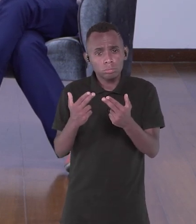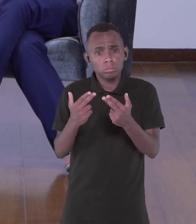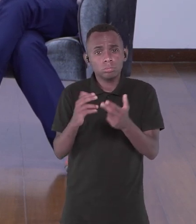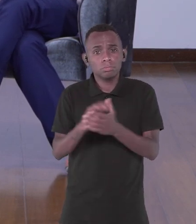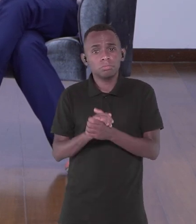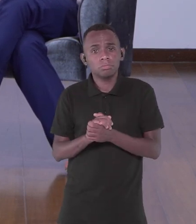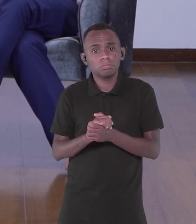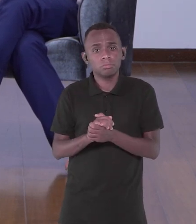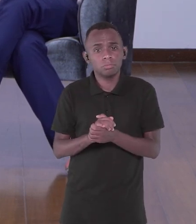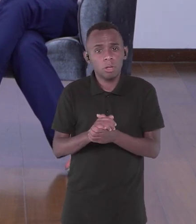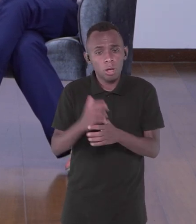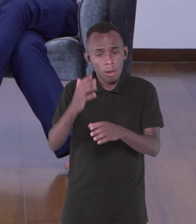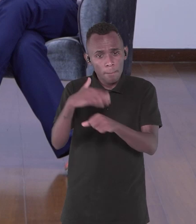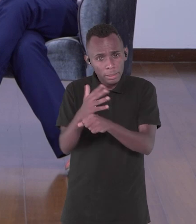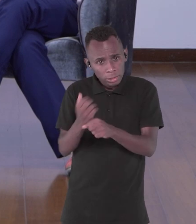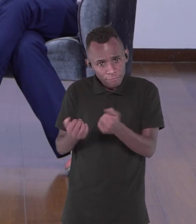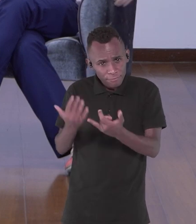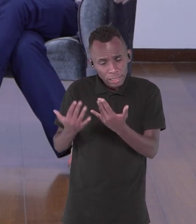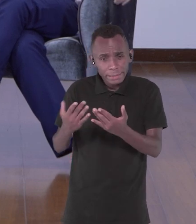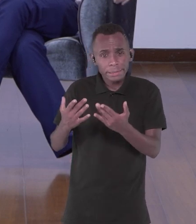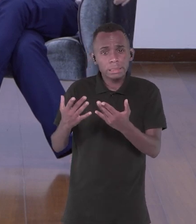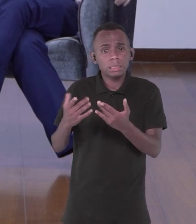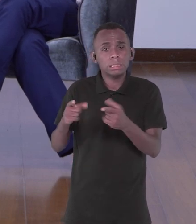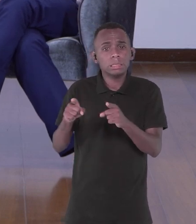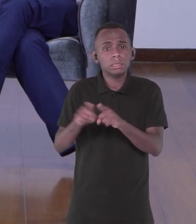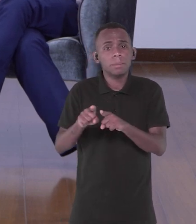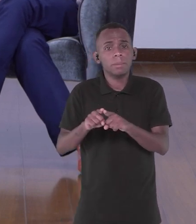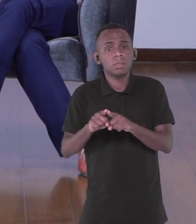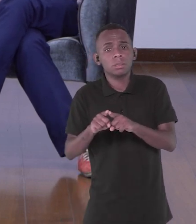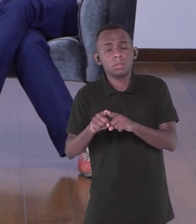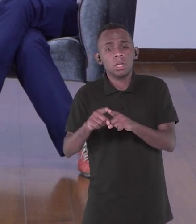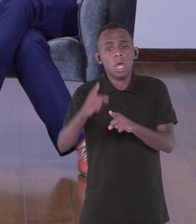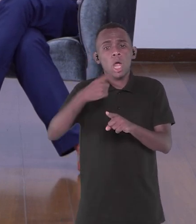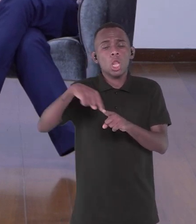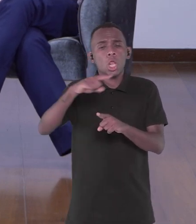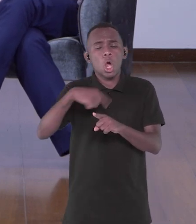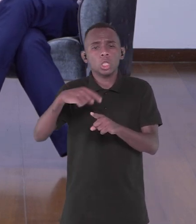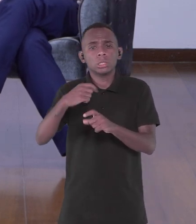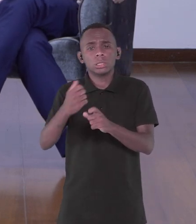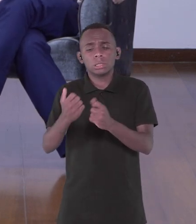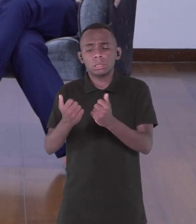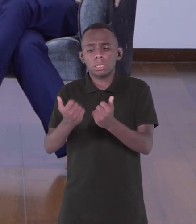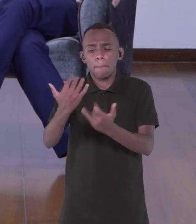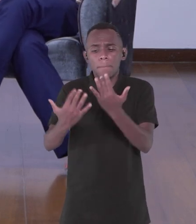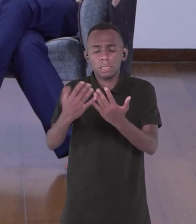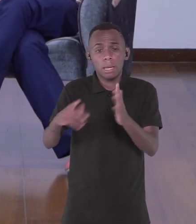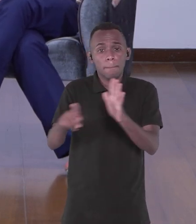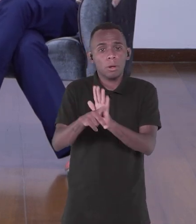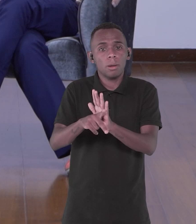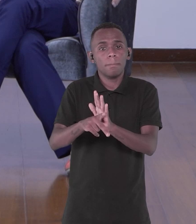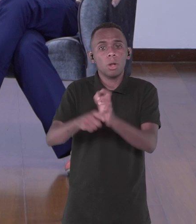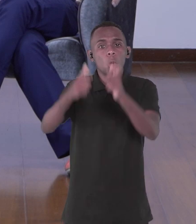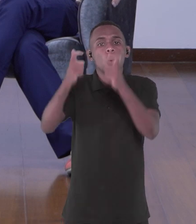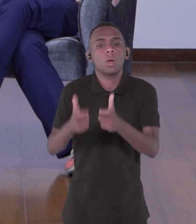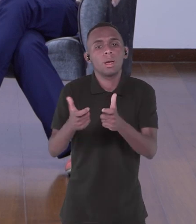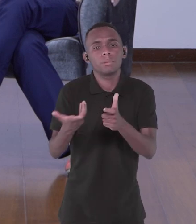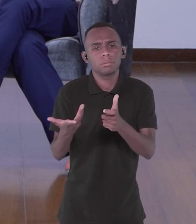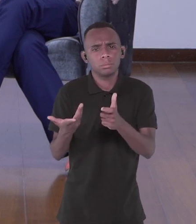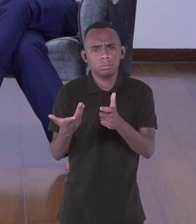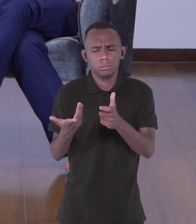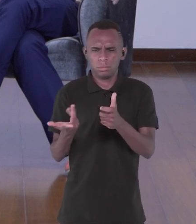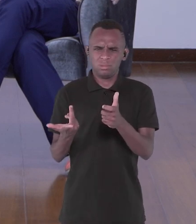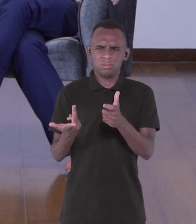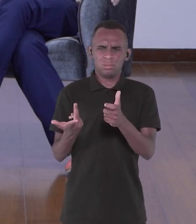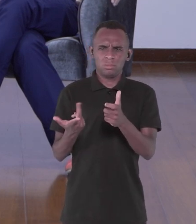McDonald's, e um anúncio. As nossas batatas são locais. Aí você